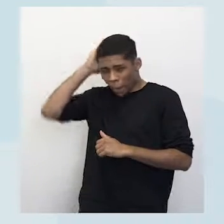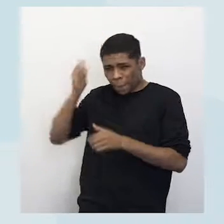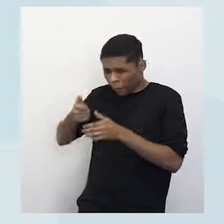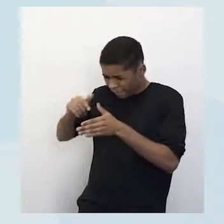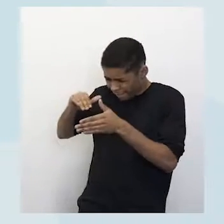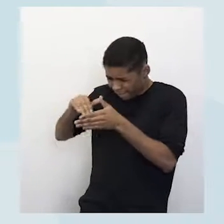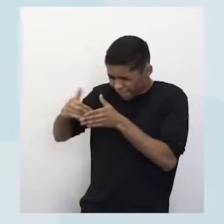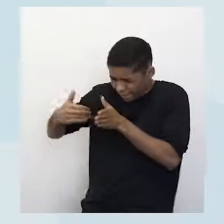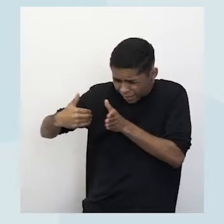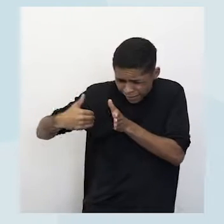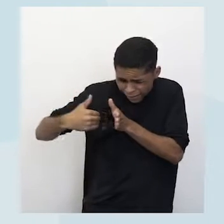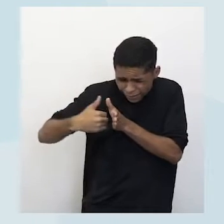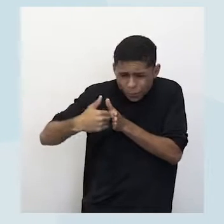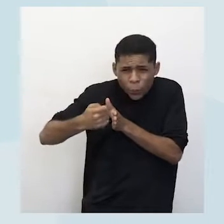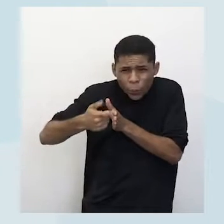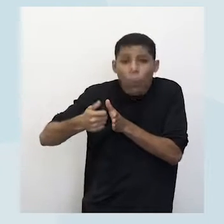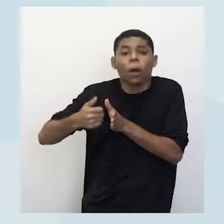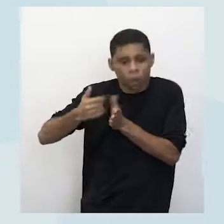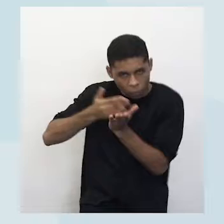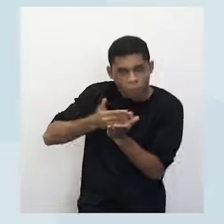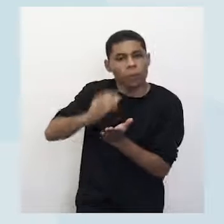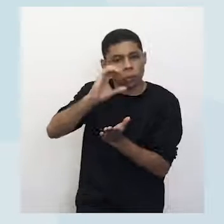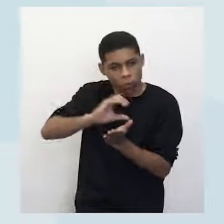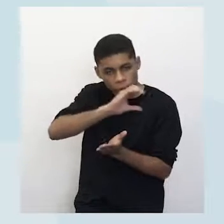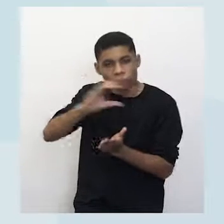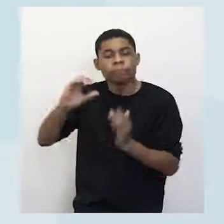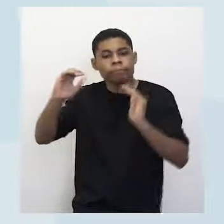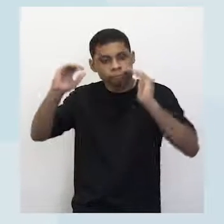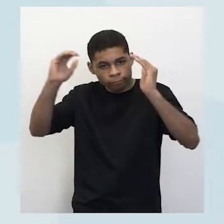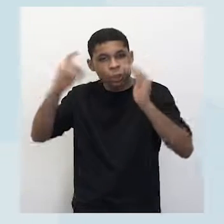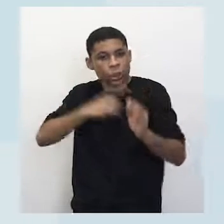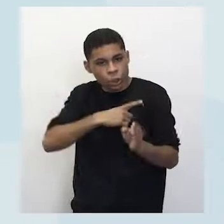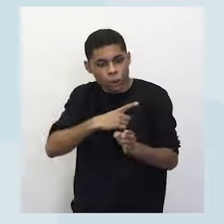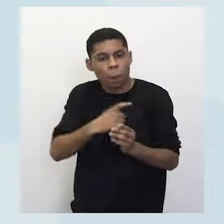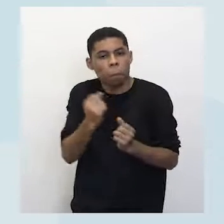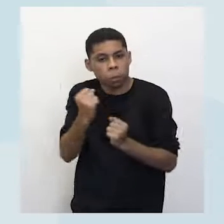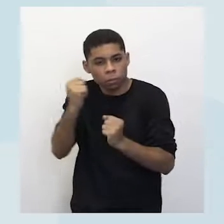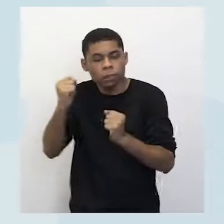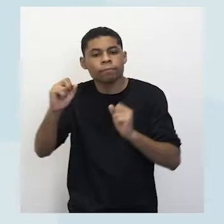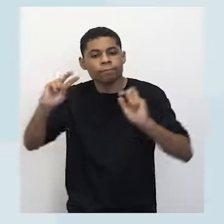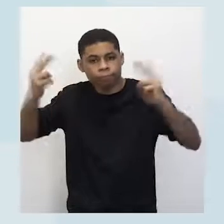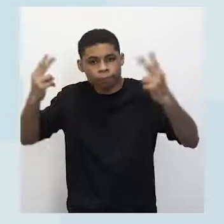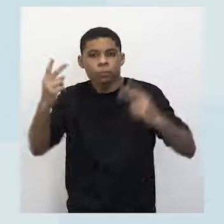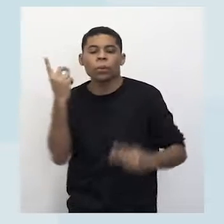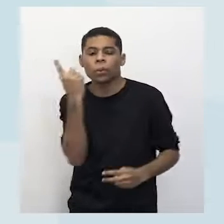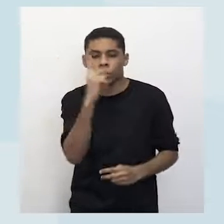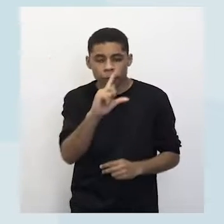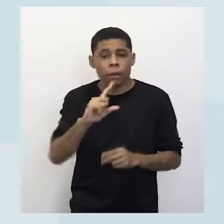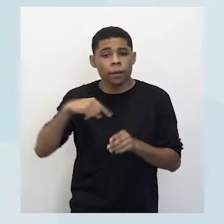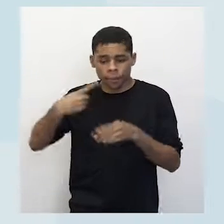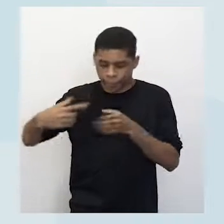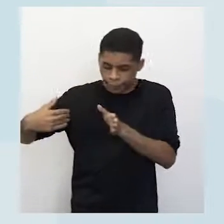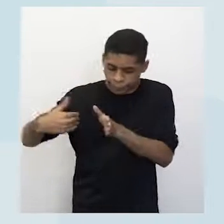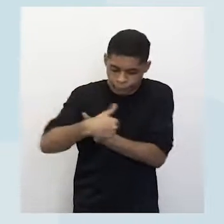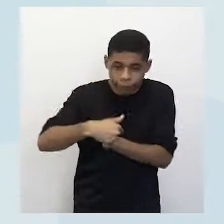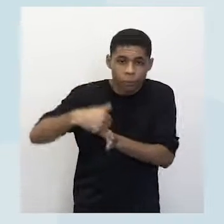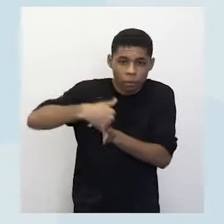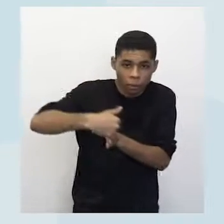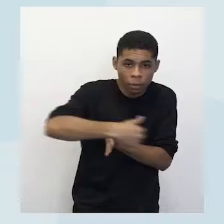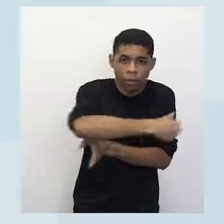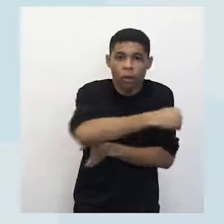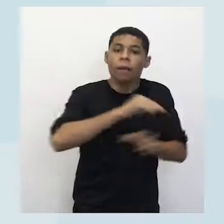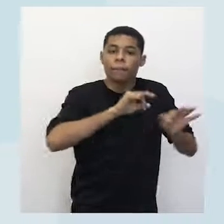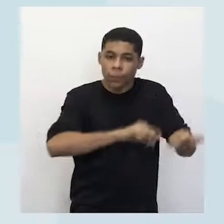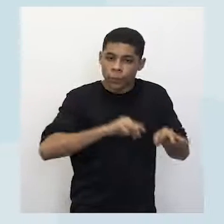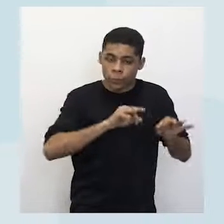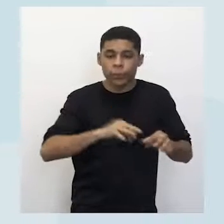Império Romano, a Igreja Católica preencheu vazios de poder deixados aí pelo Antigo Império e aí ela está